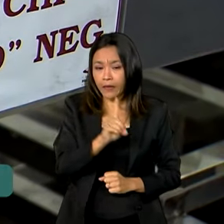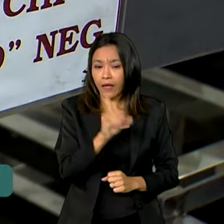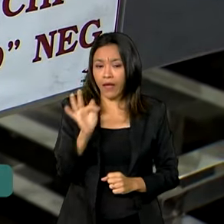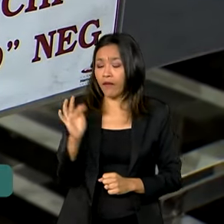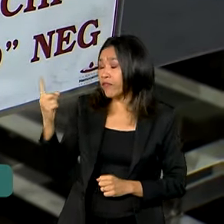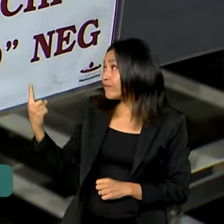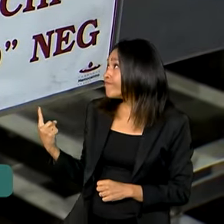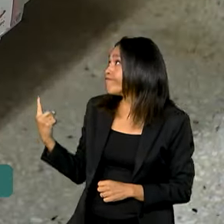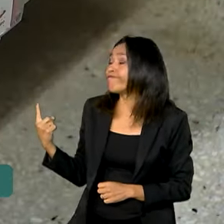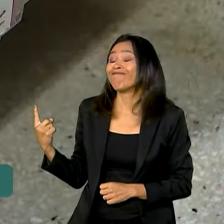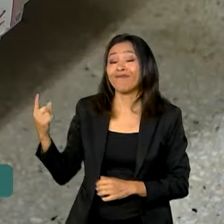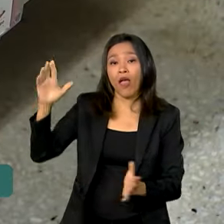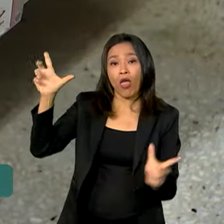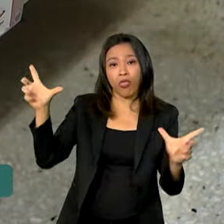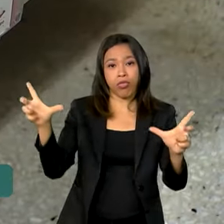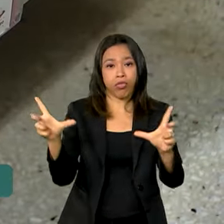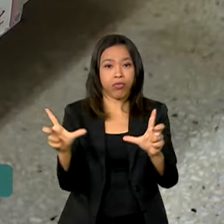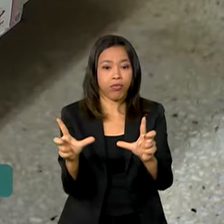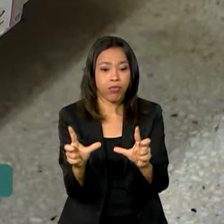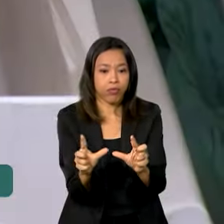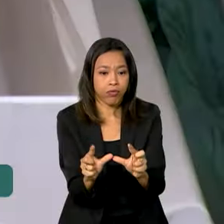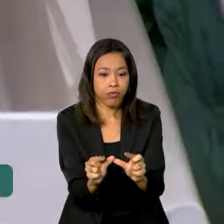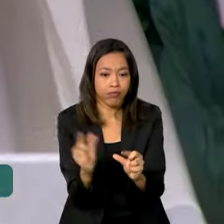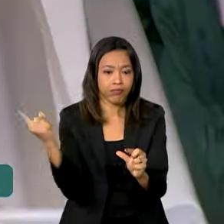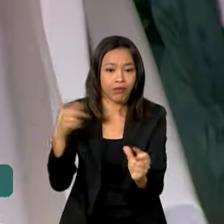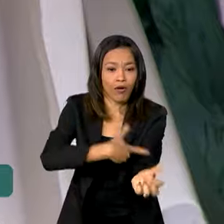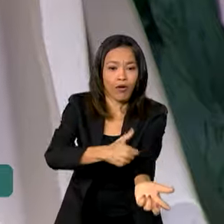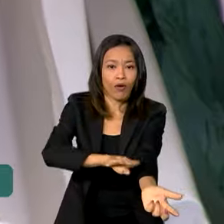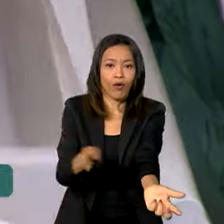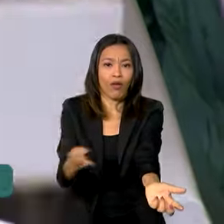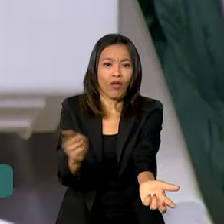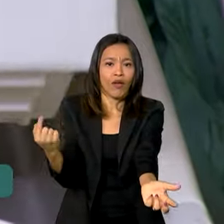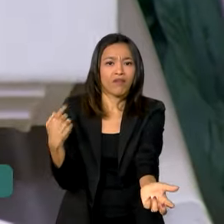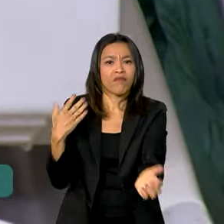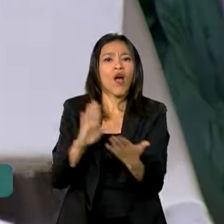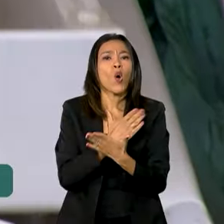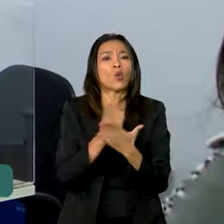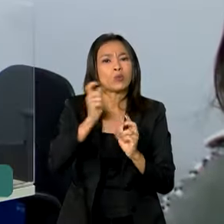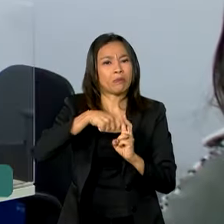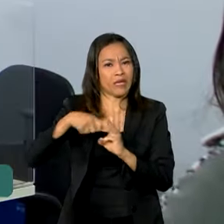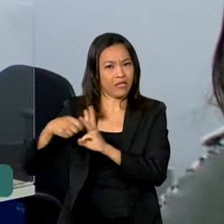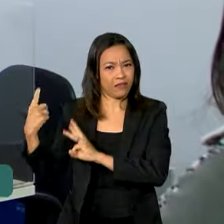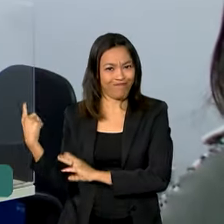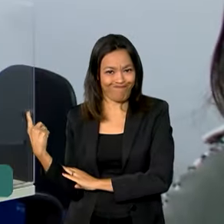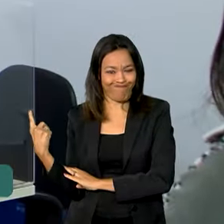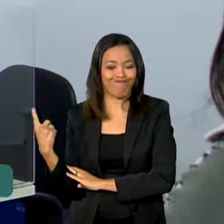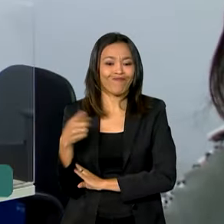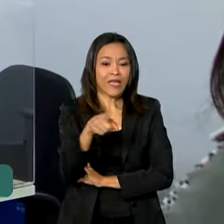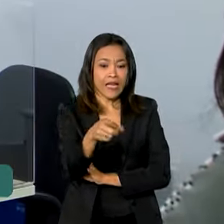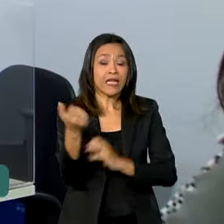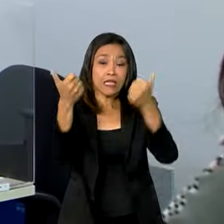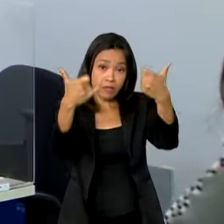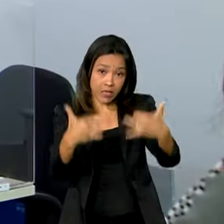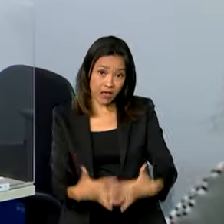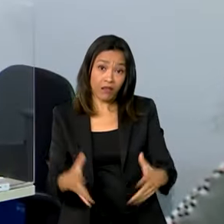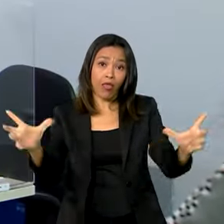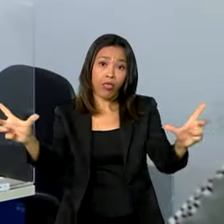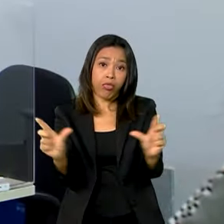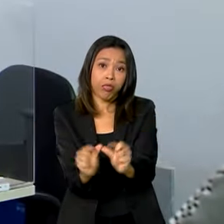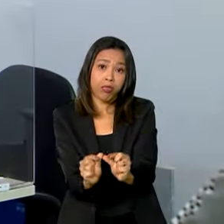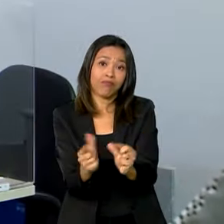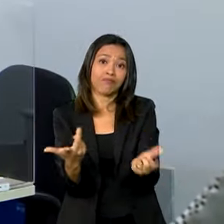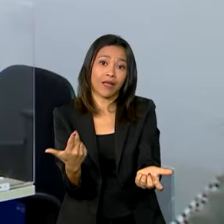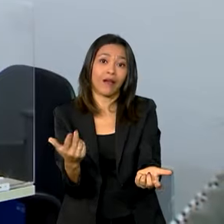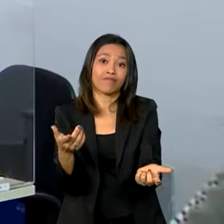tem apresentado estoque abaixo do esperado já há alguns meses. Os estoques estão abaixo do que a gente